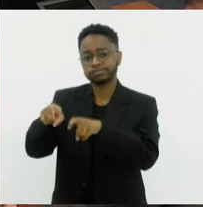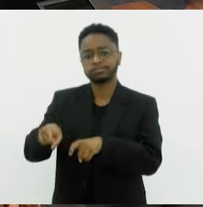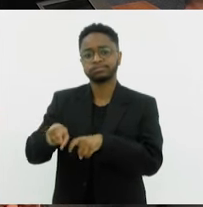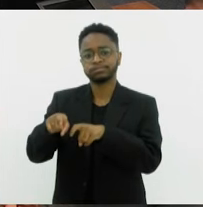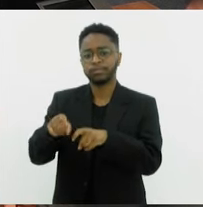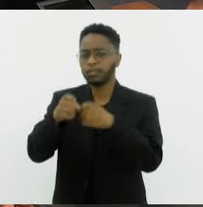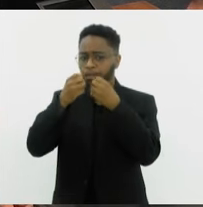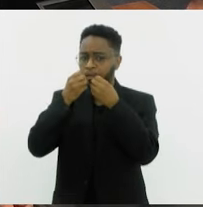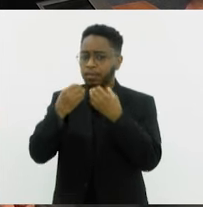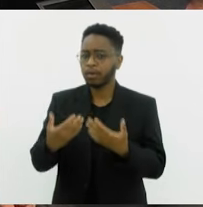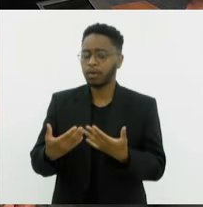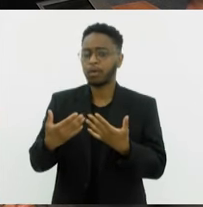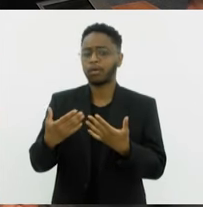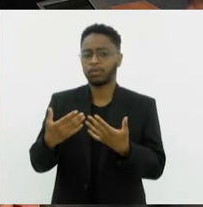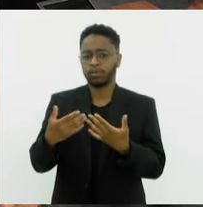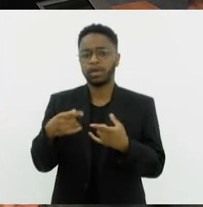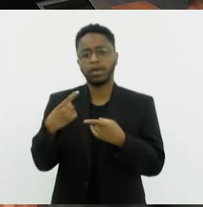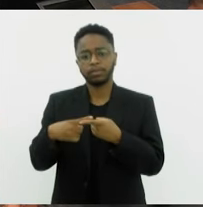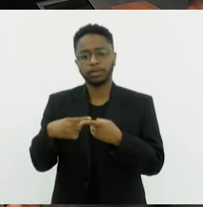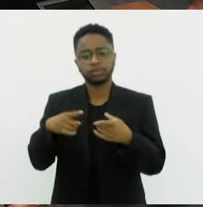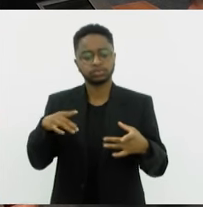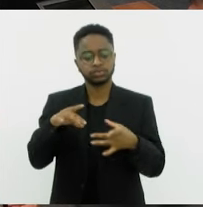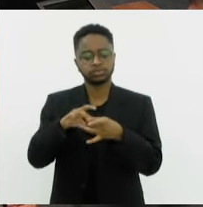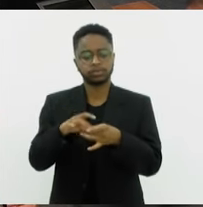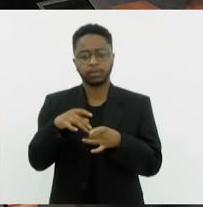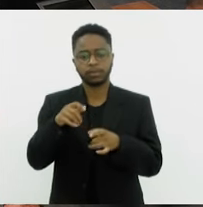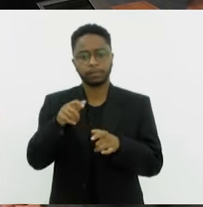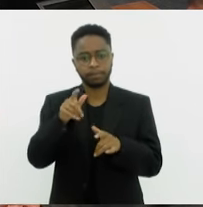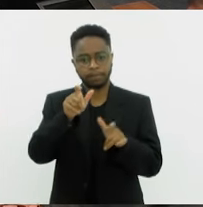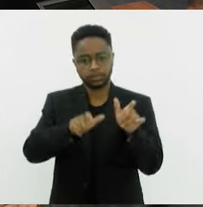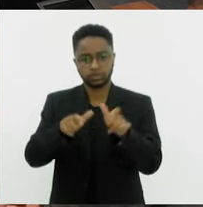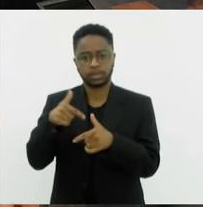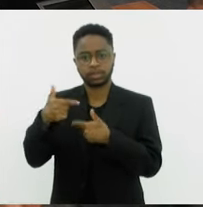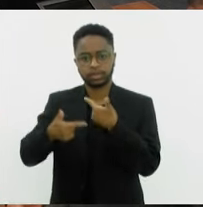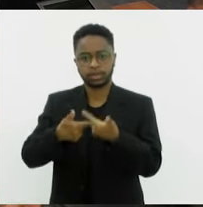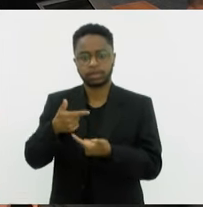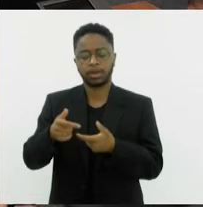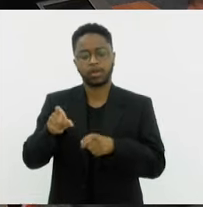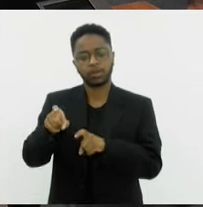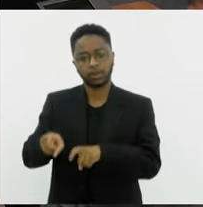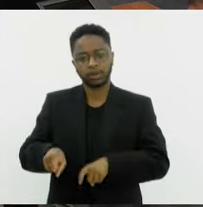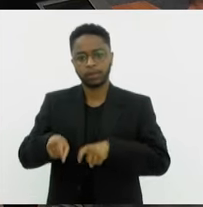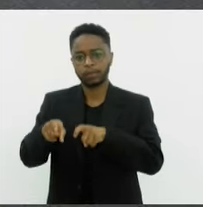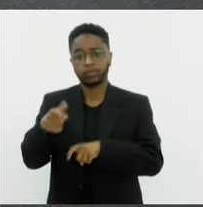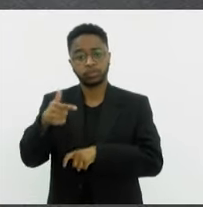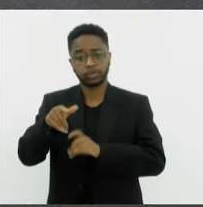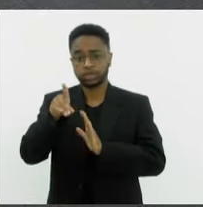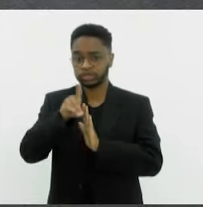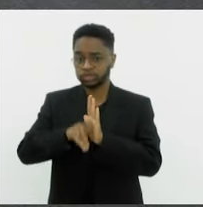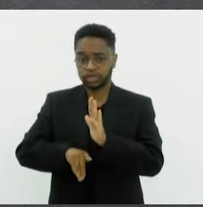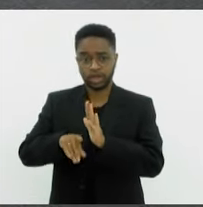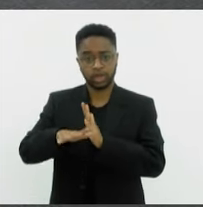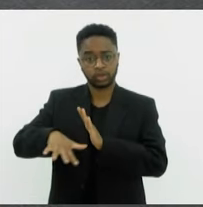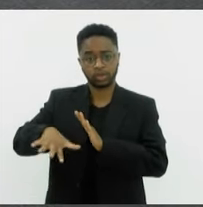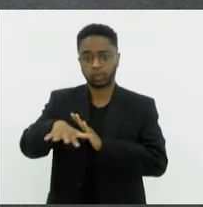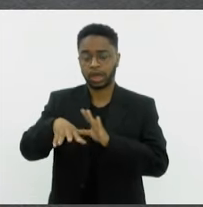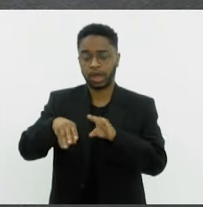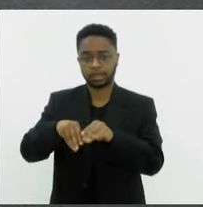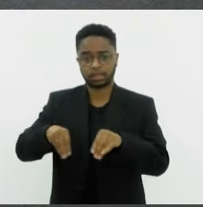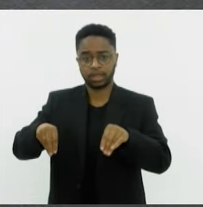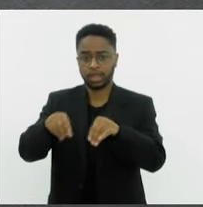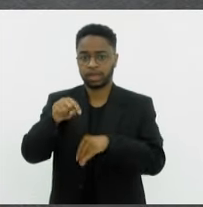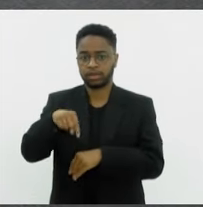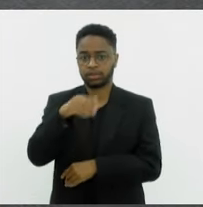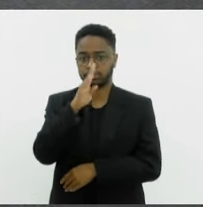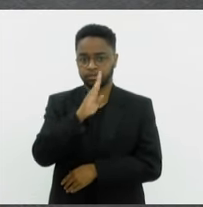vem da luta daqueles trabalhadores do campo, que historicamente não tiveram direito à terra celebrado no Brasil.